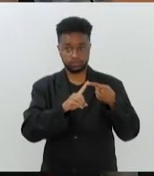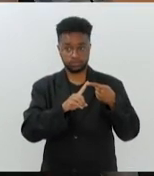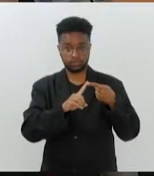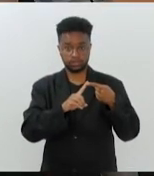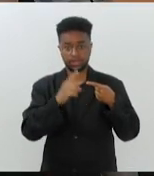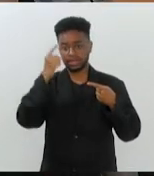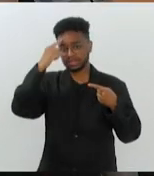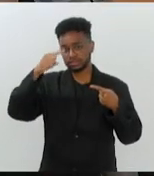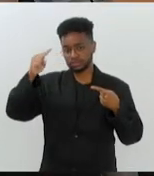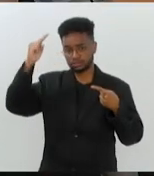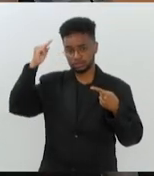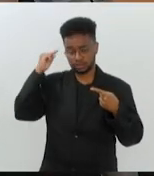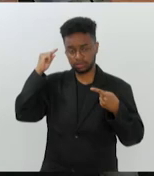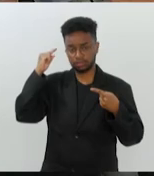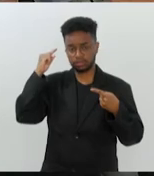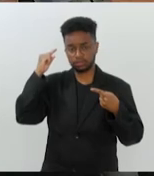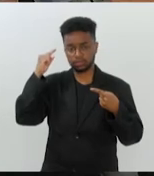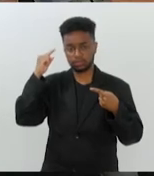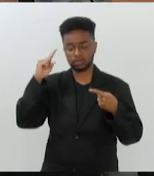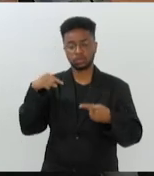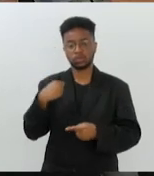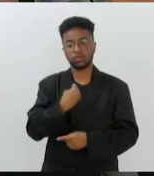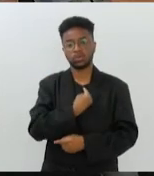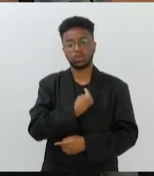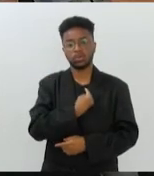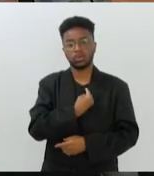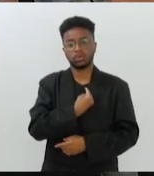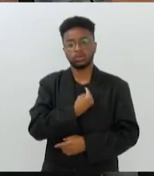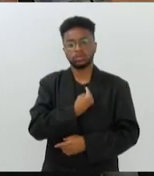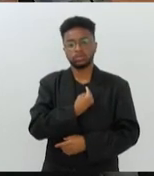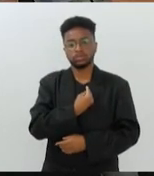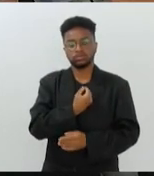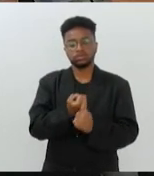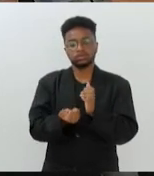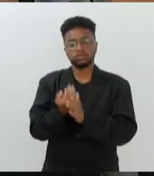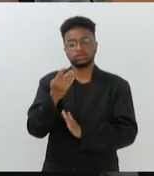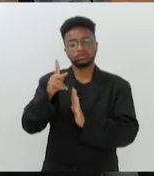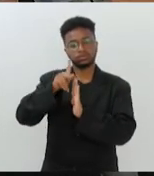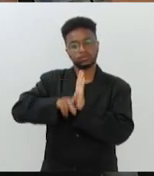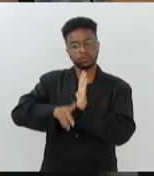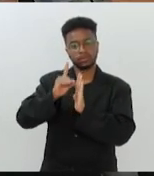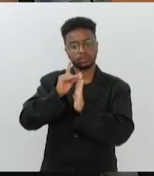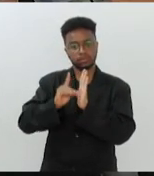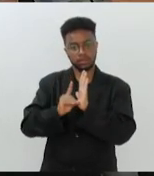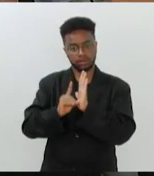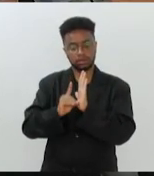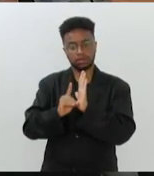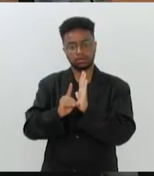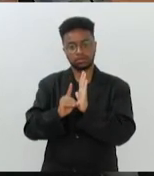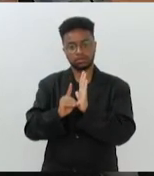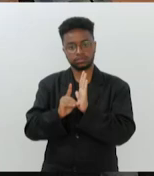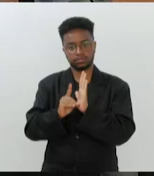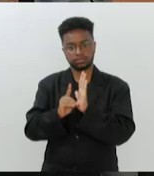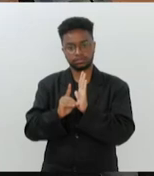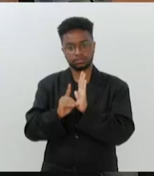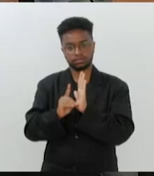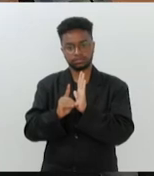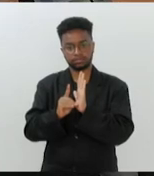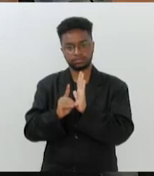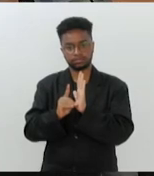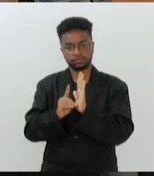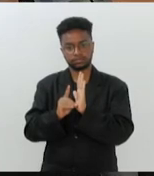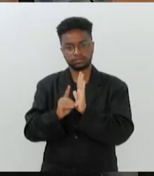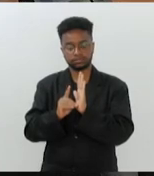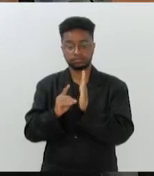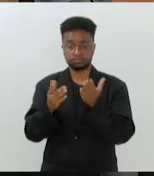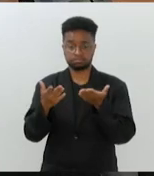semana passada, demos entrada com um projeto de decreto legislativo que possivelmente